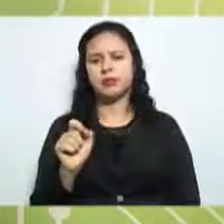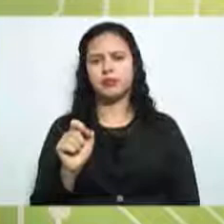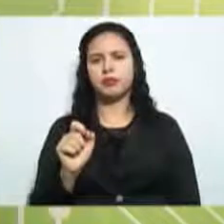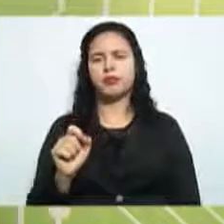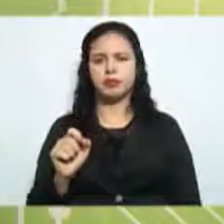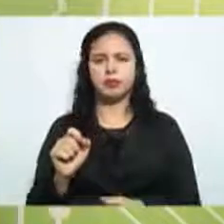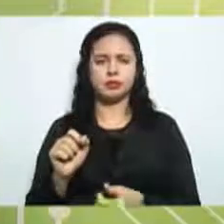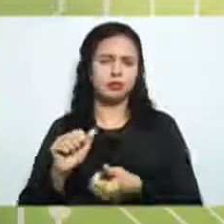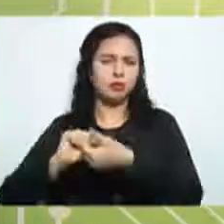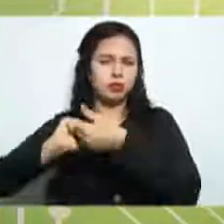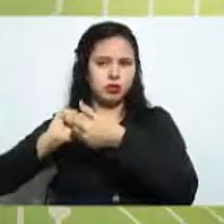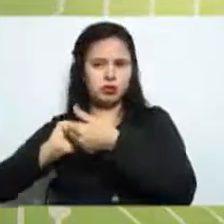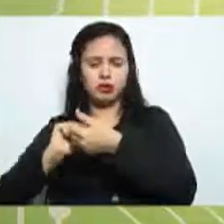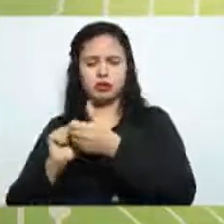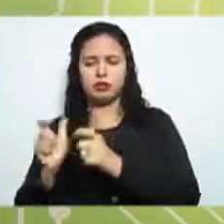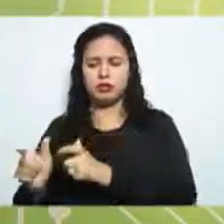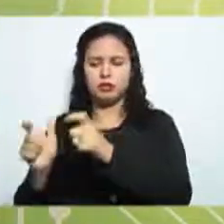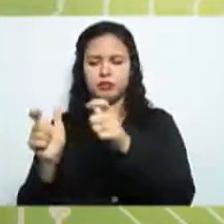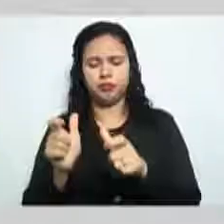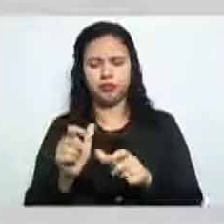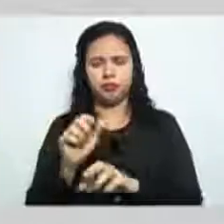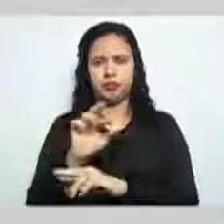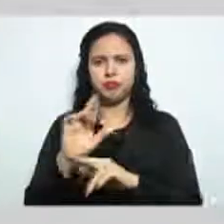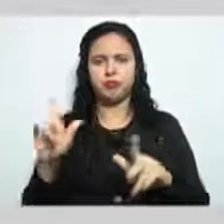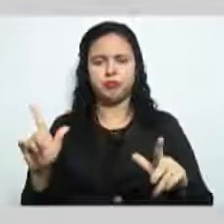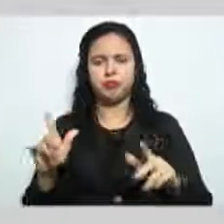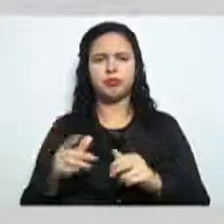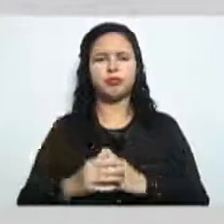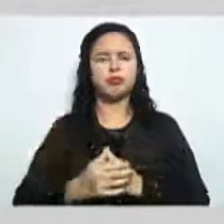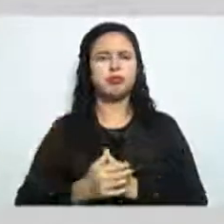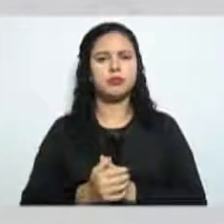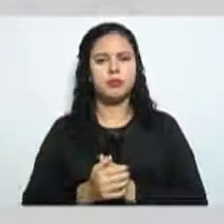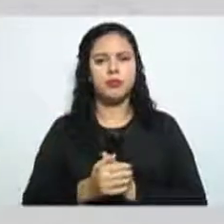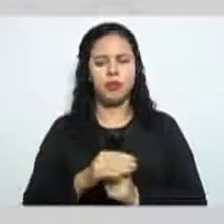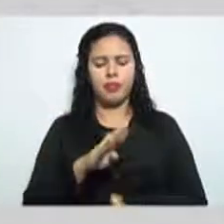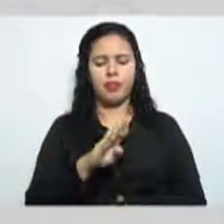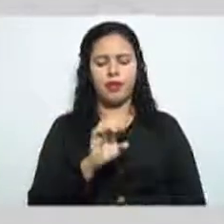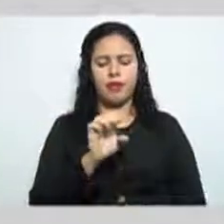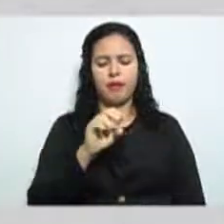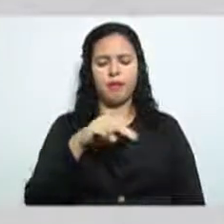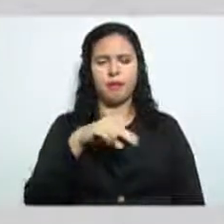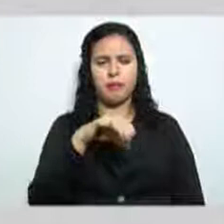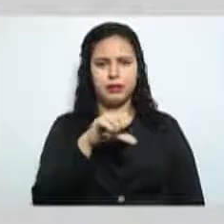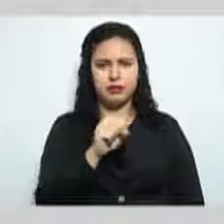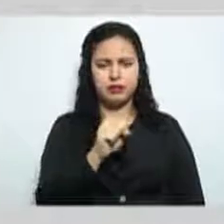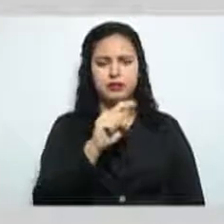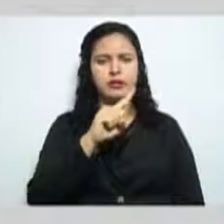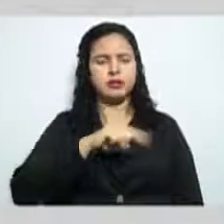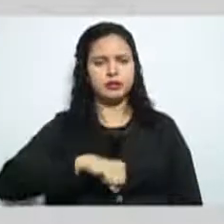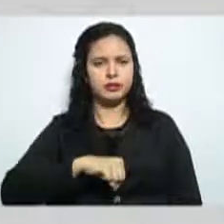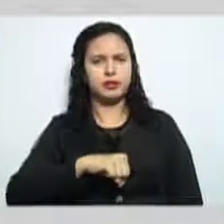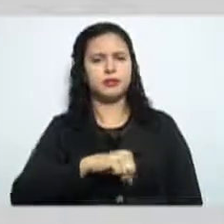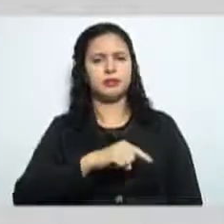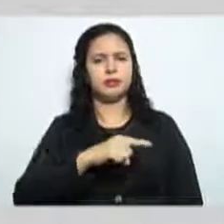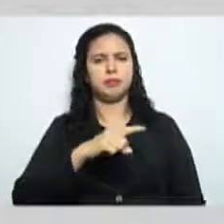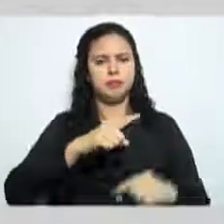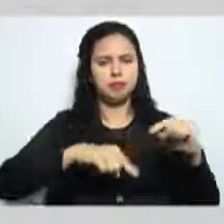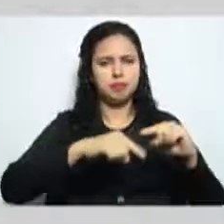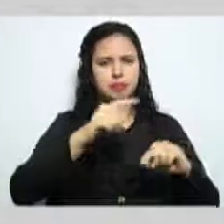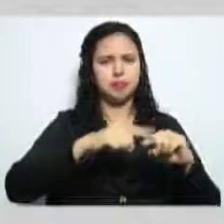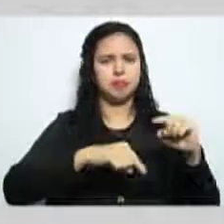A qualidade aí está em locais diferentes. Os bens são objetos de consumo que têm a característica de